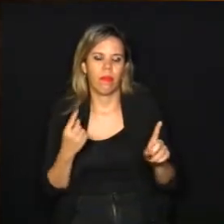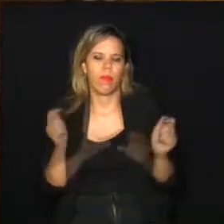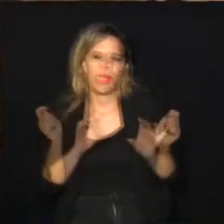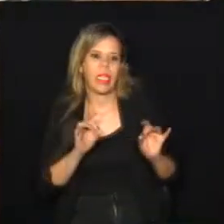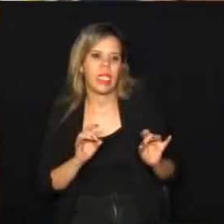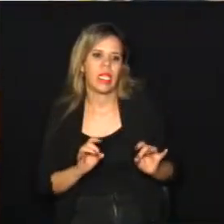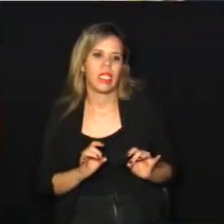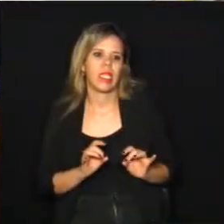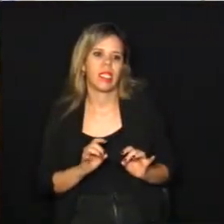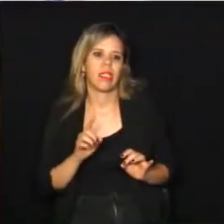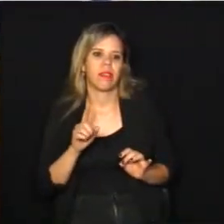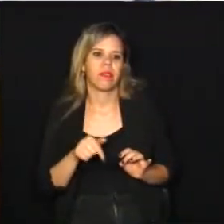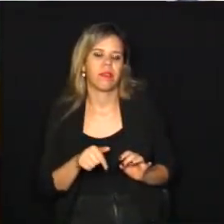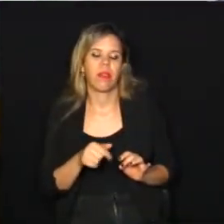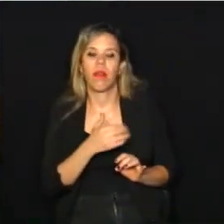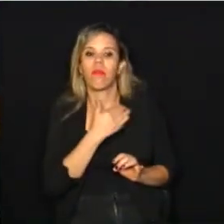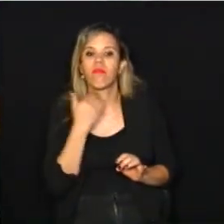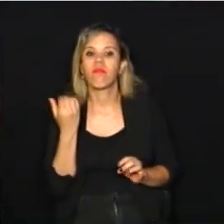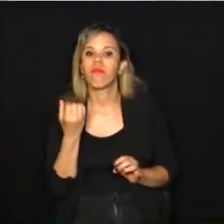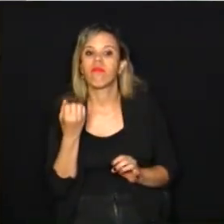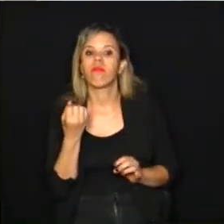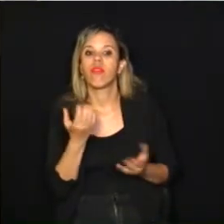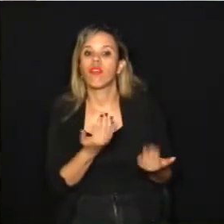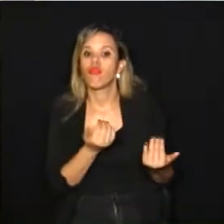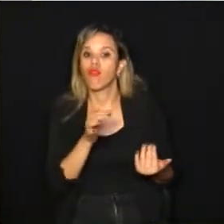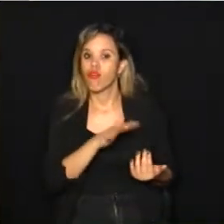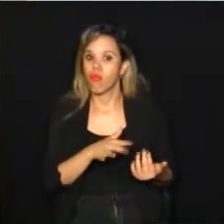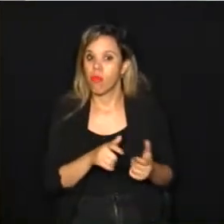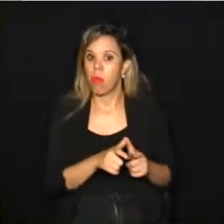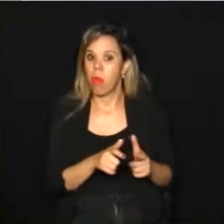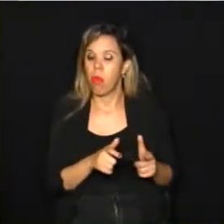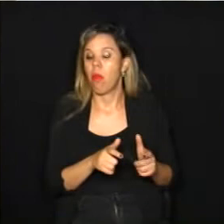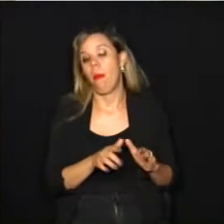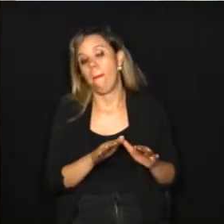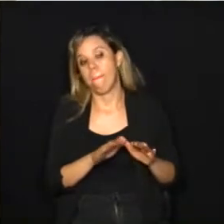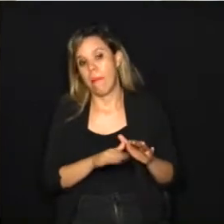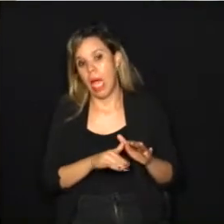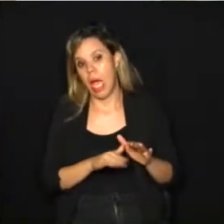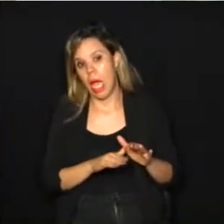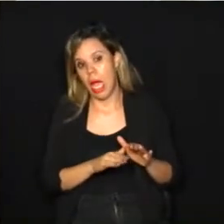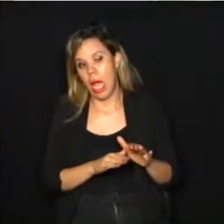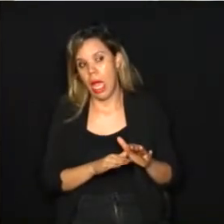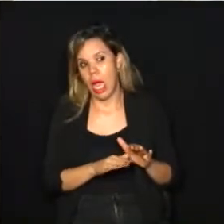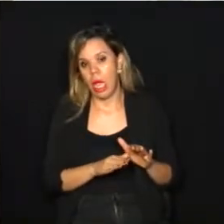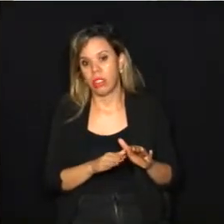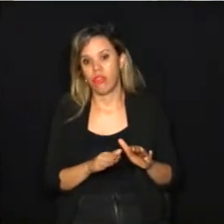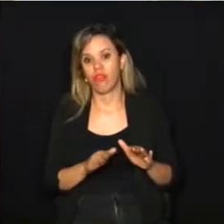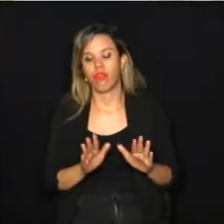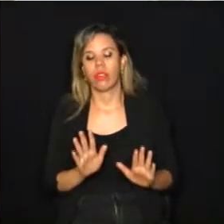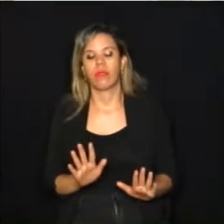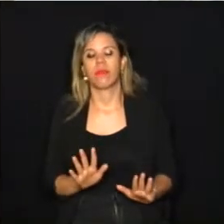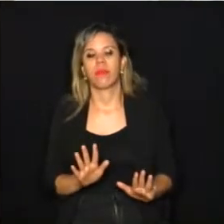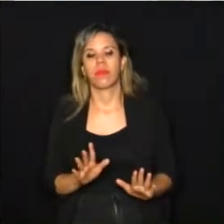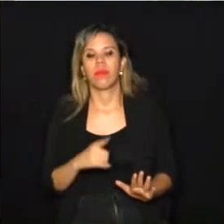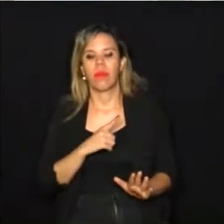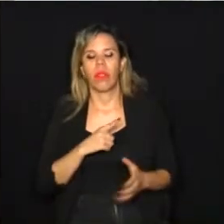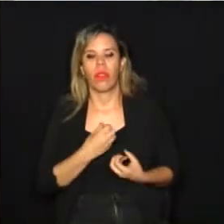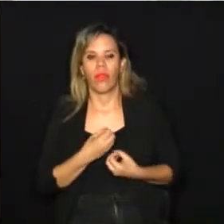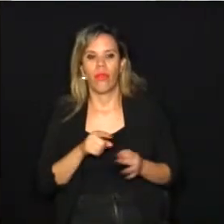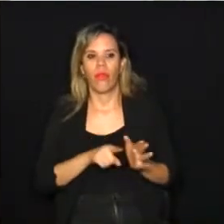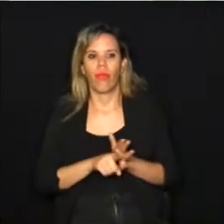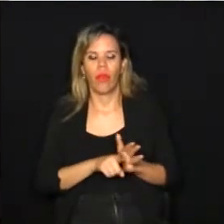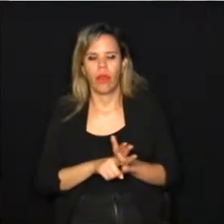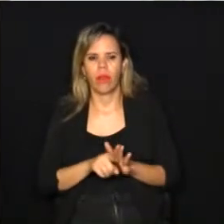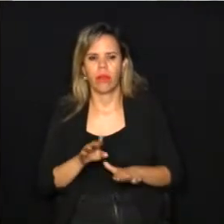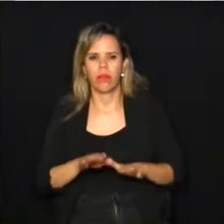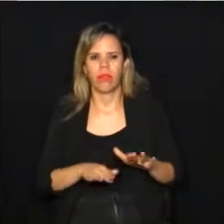possível. A mortalidade nos jovens é muito, muito baixa. Muito, muito baixa. A gente tem esses dados, apesar do número